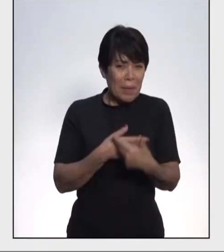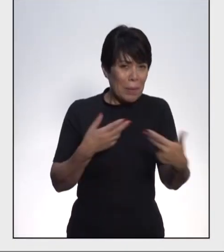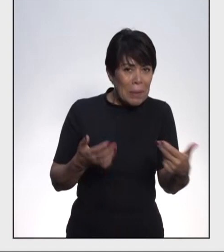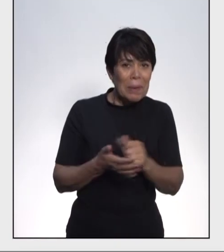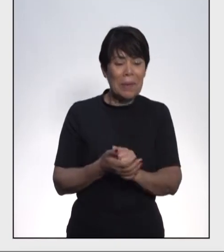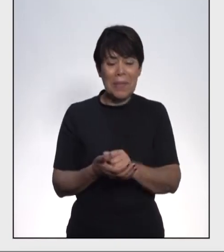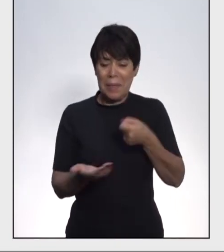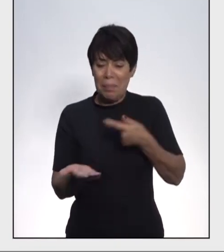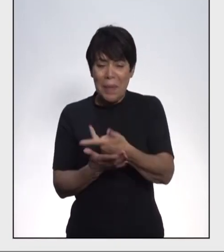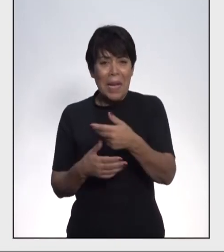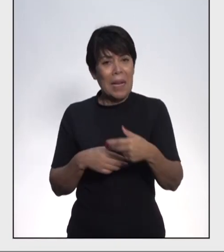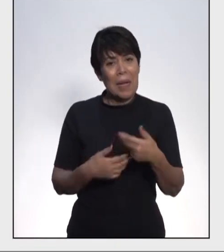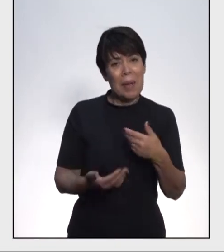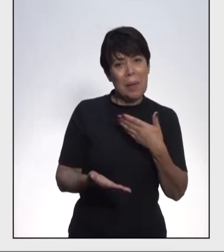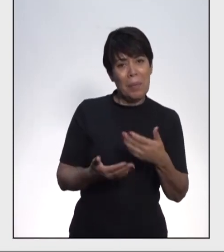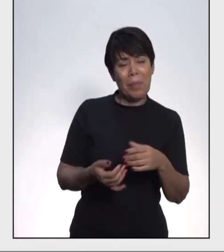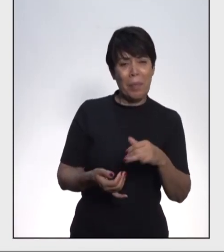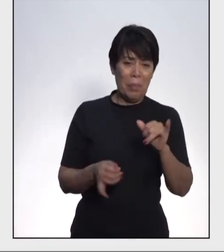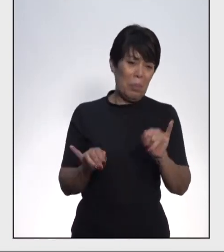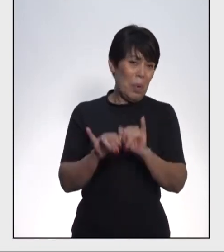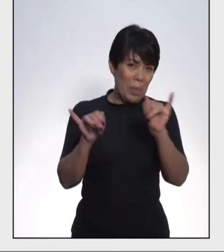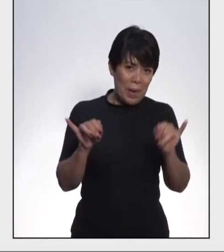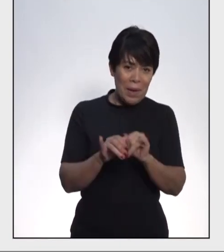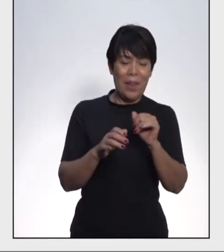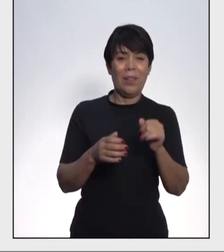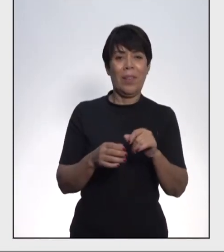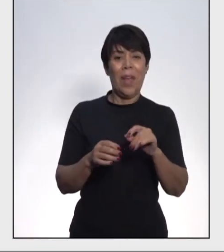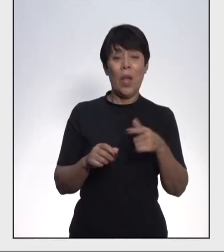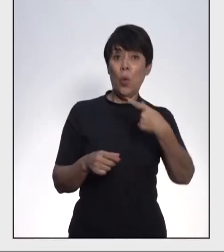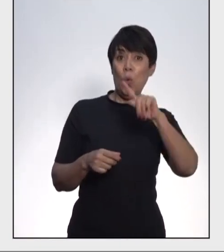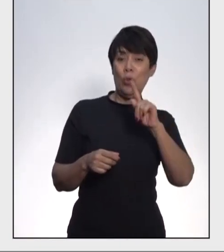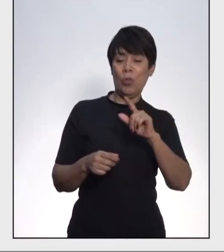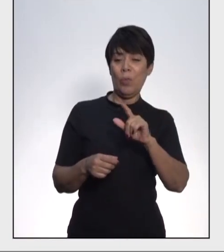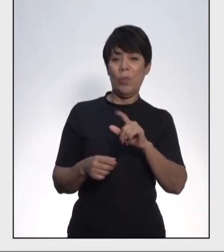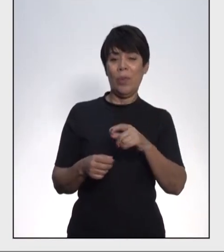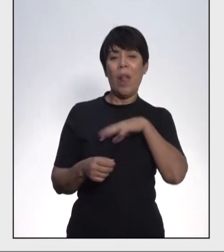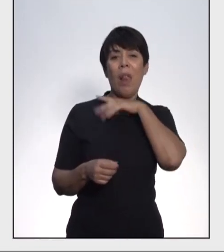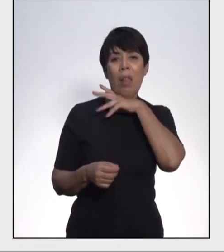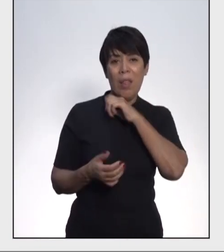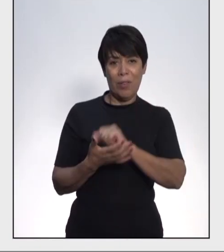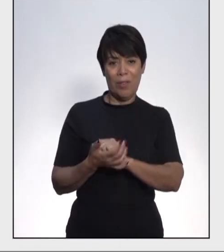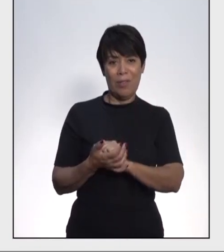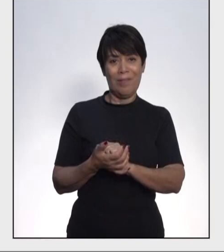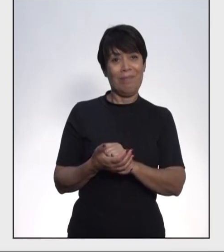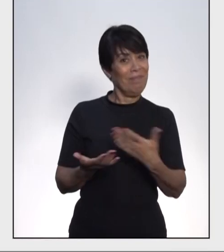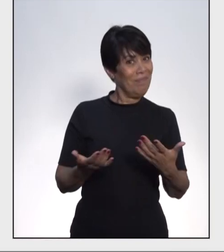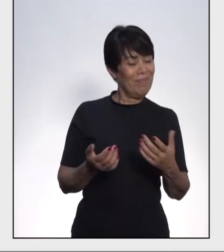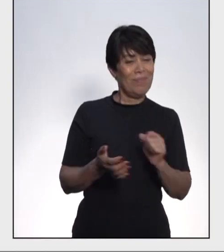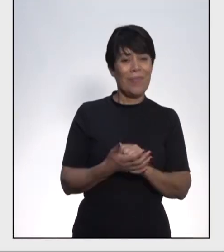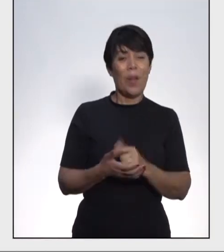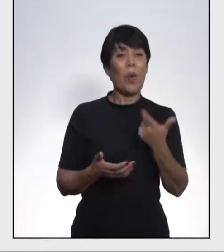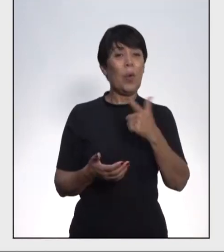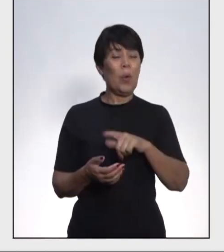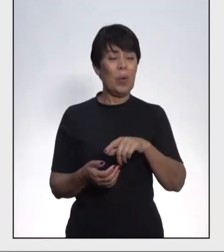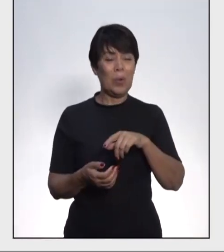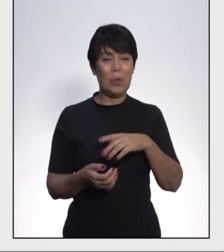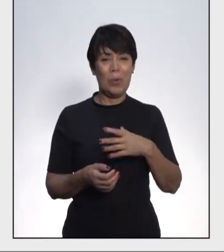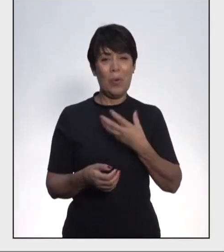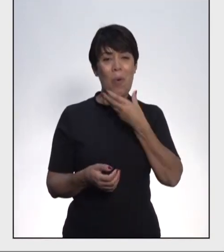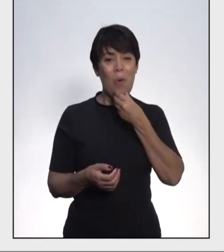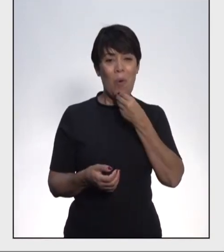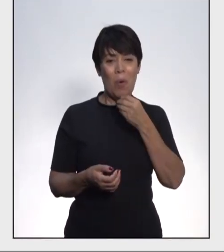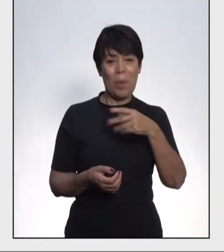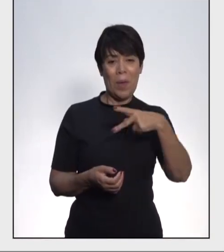com bobagens, luxo, luxo, luxo, luxo, luxo, formou lixo. Aí vamos inverter? Esse é do grande poeta, né, Augusto de Campos. Olha